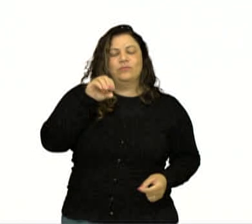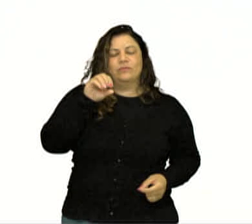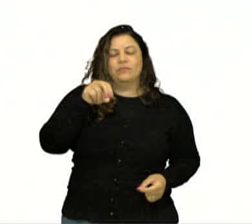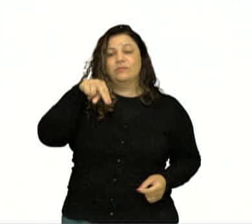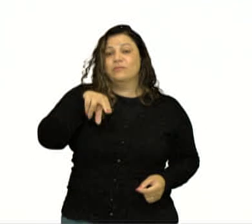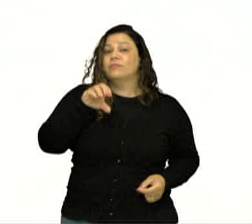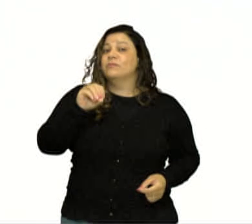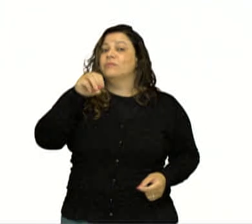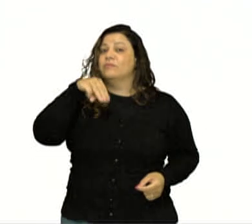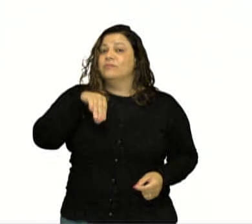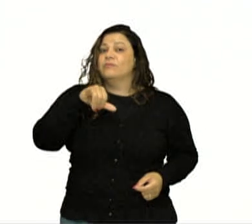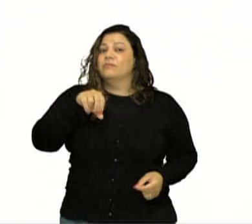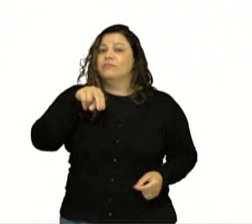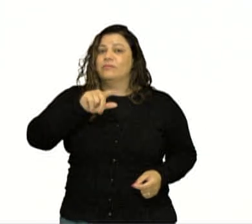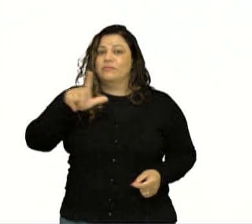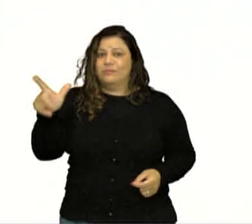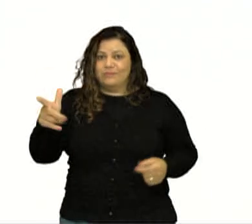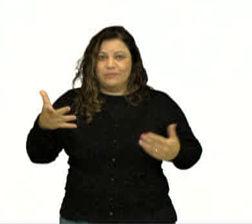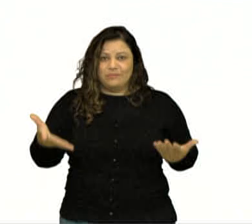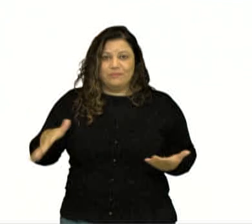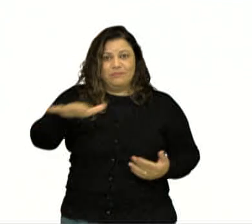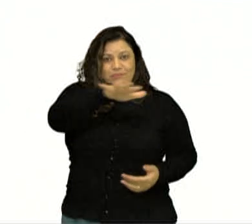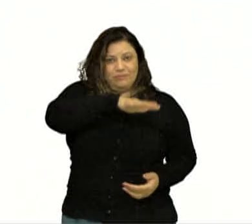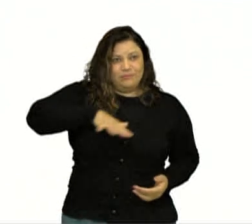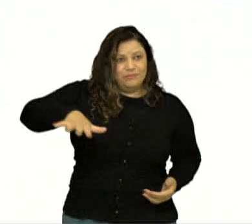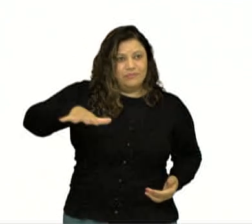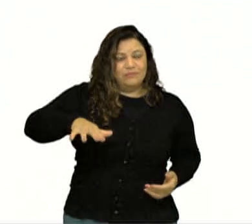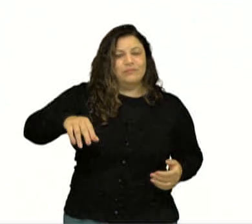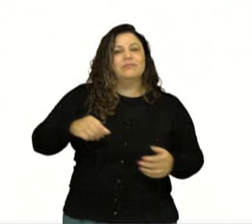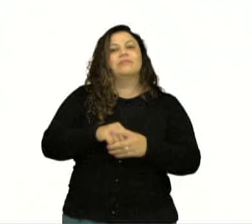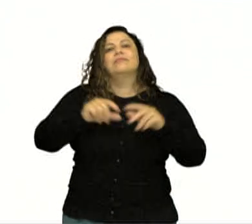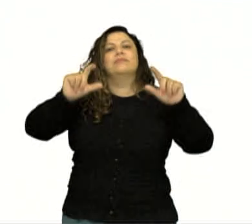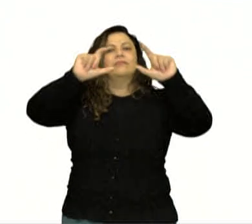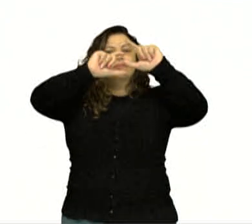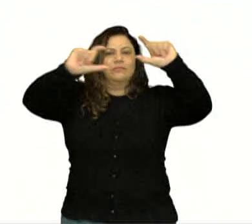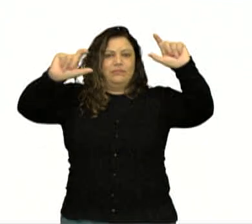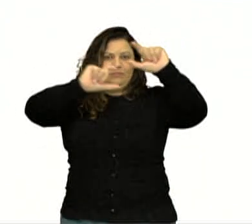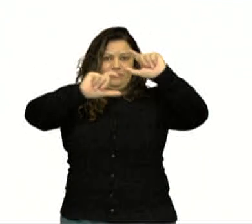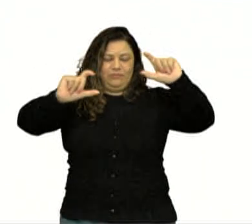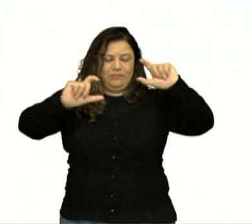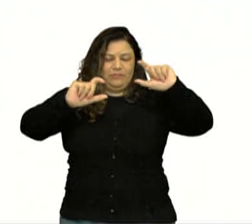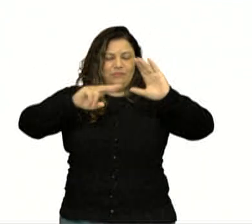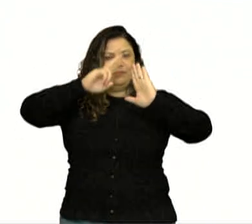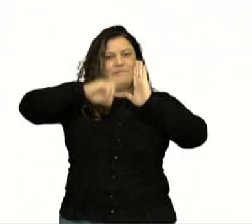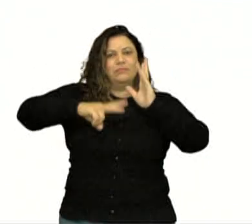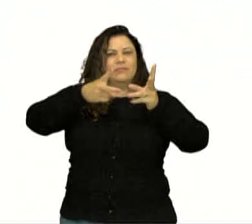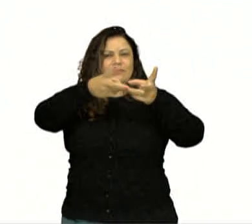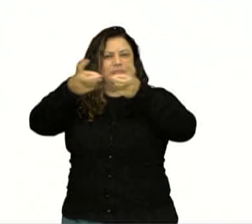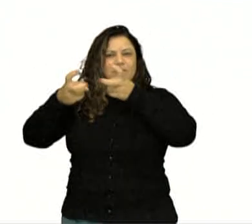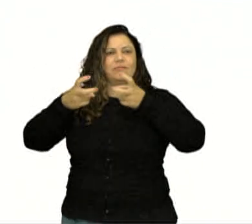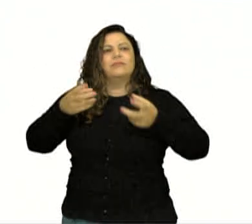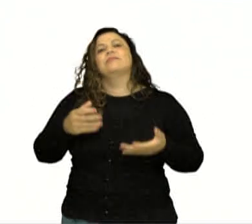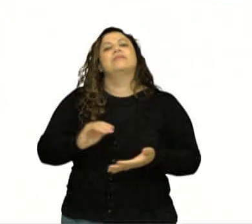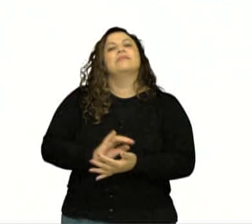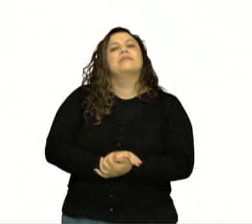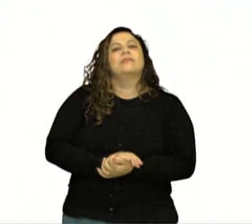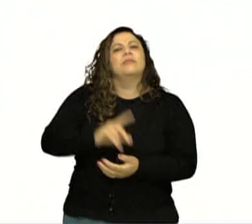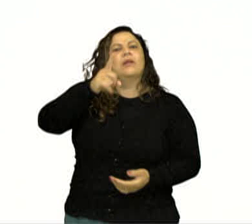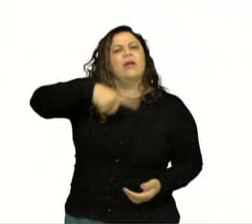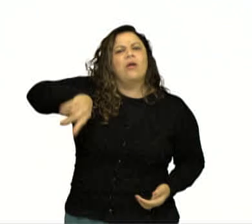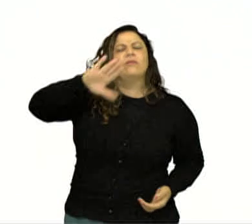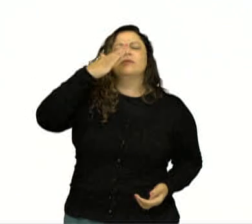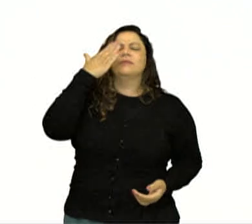geral. Vamos ver aqui um outro fragmento nessa outra leitura. Observem lá. Está vendo essa